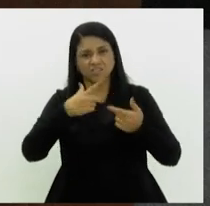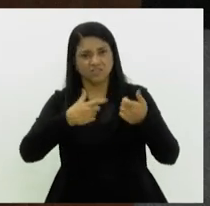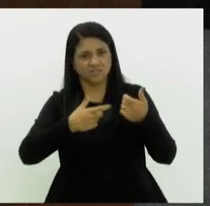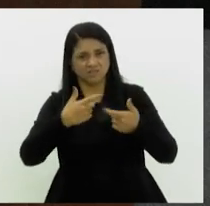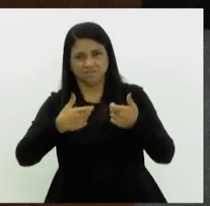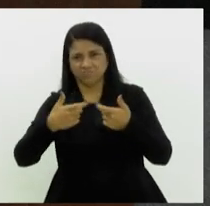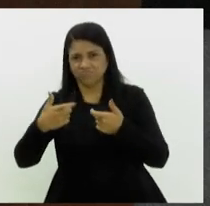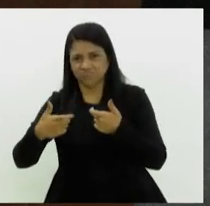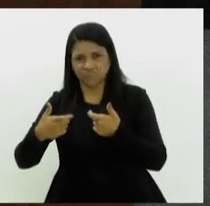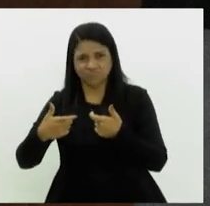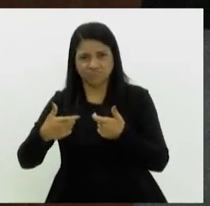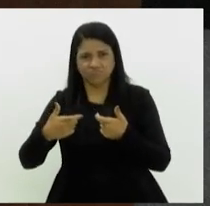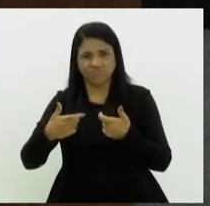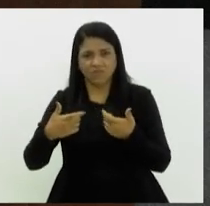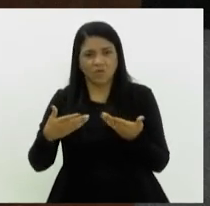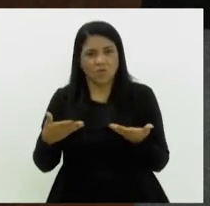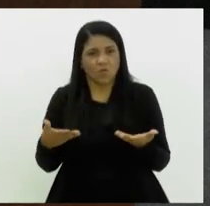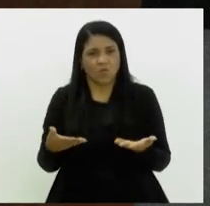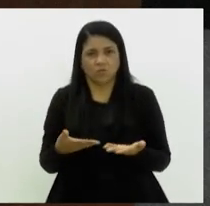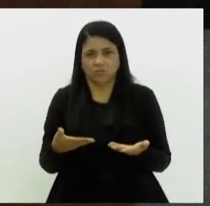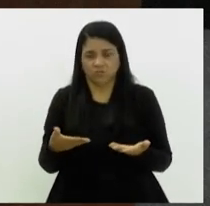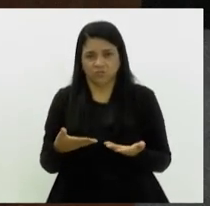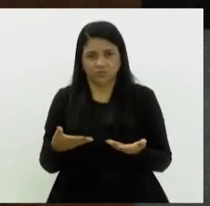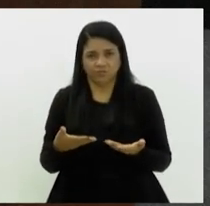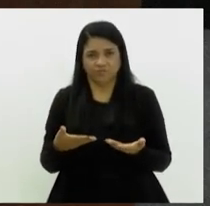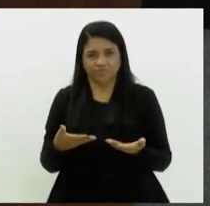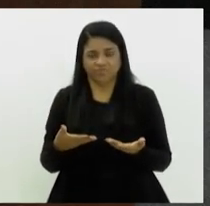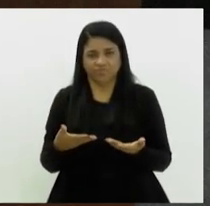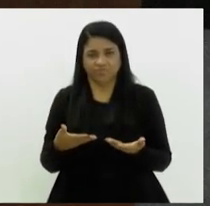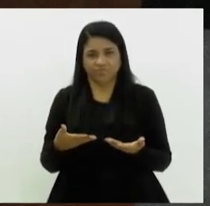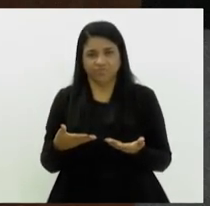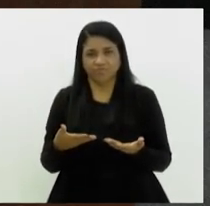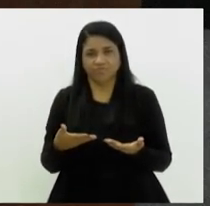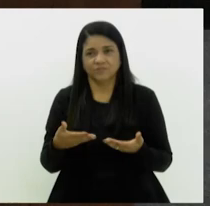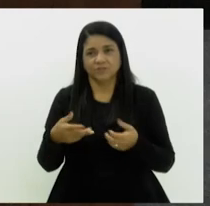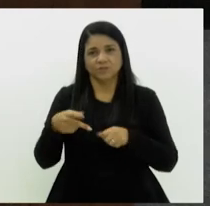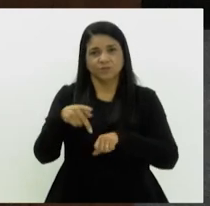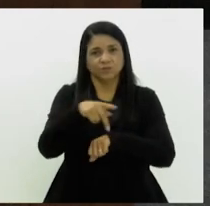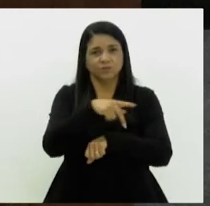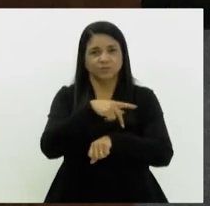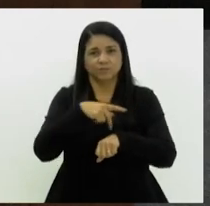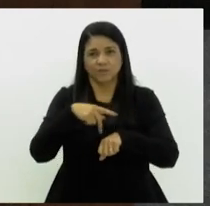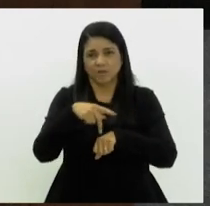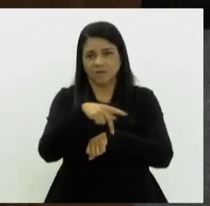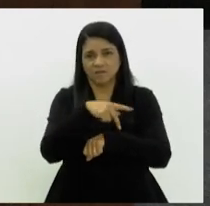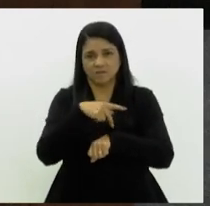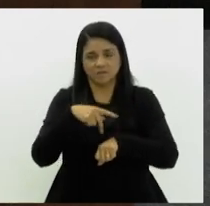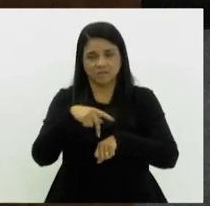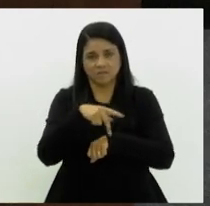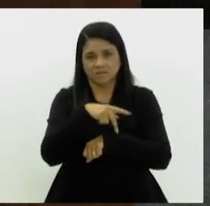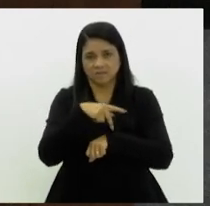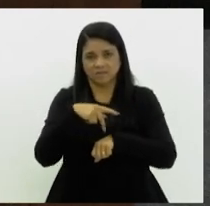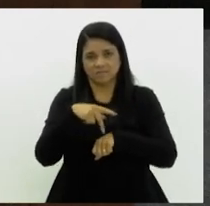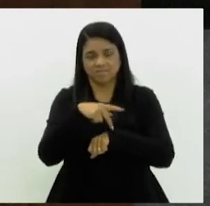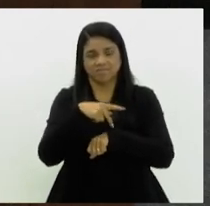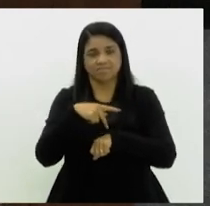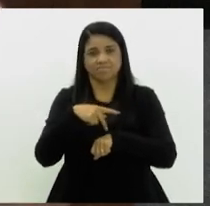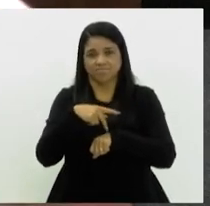que está sendo hoje executada pelo comando